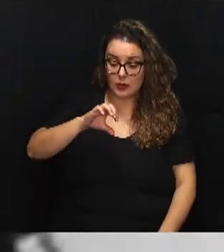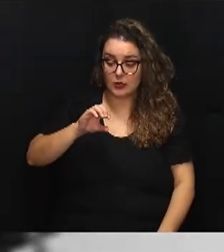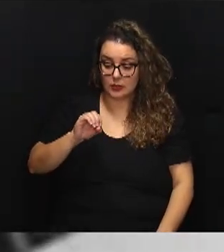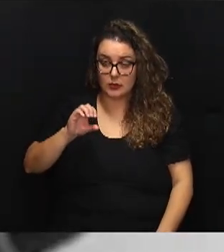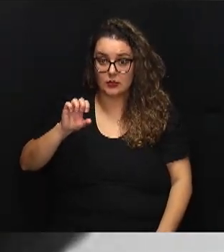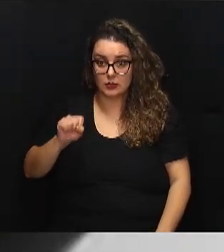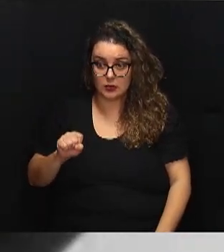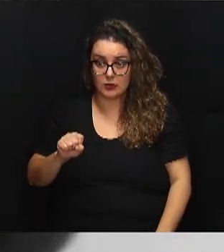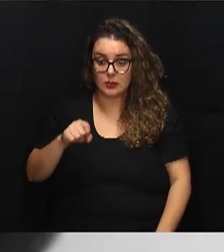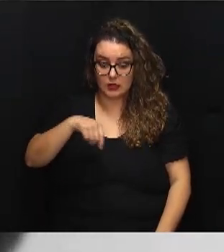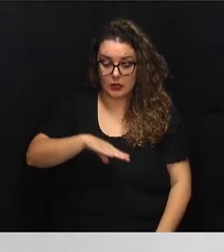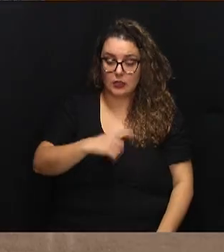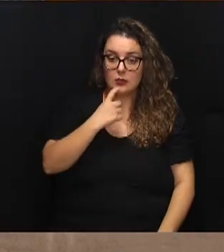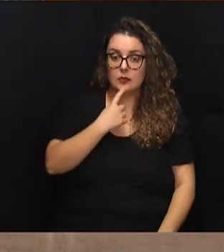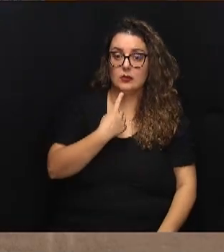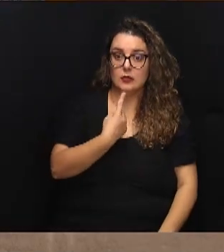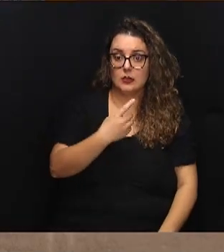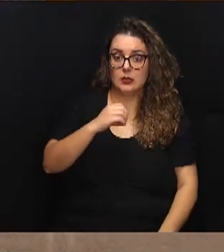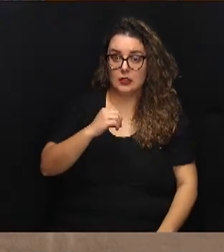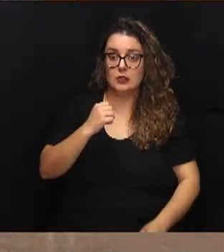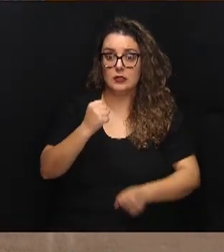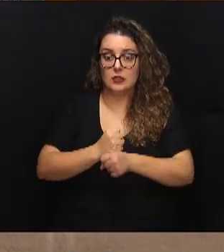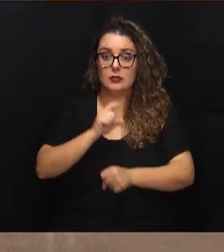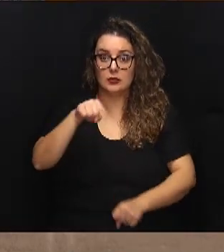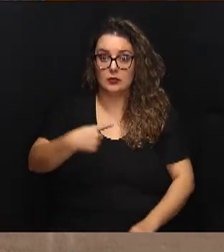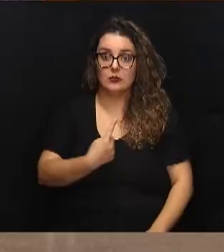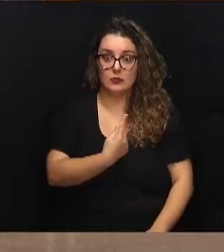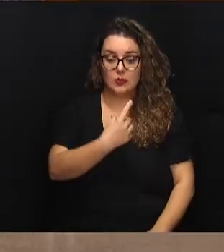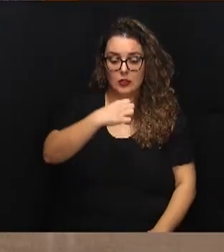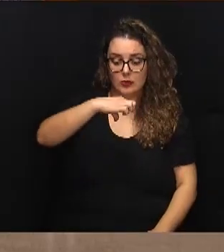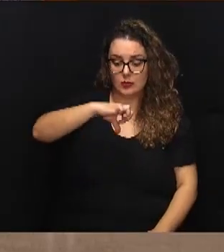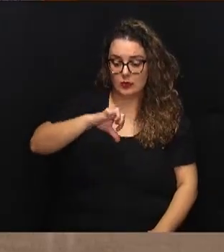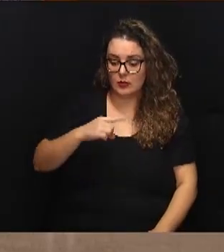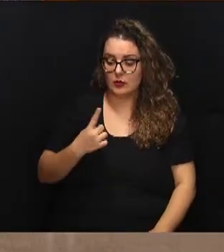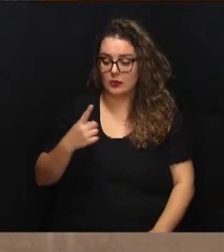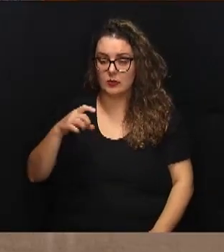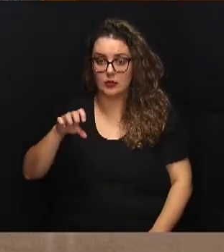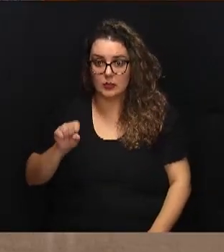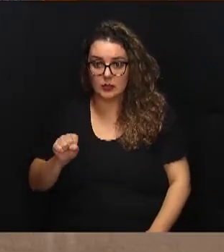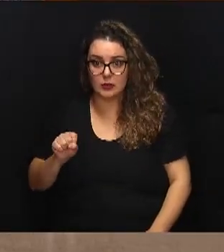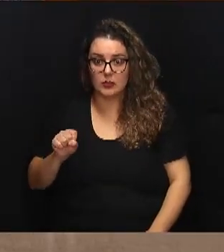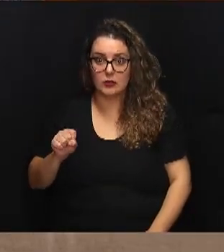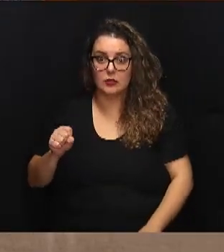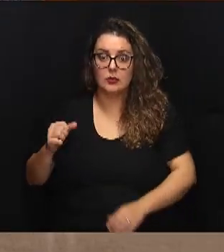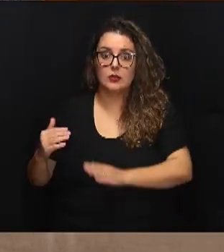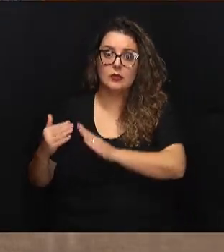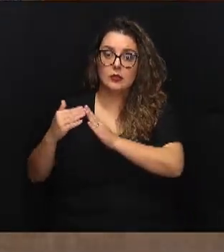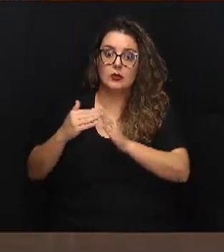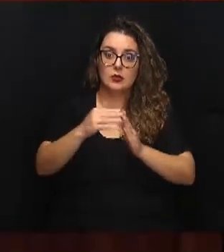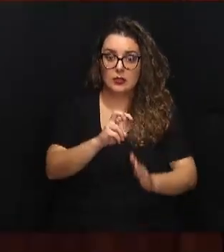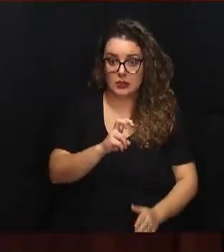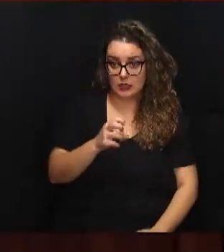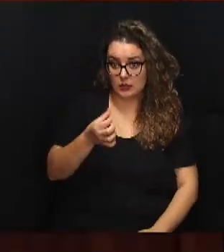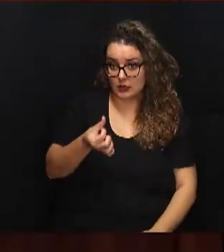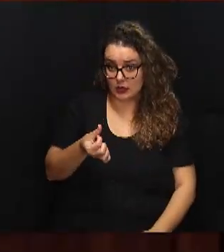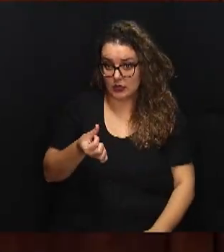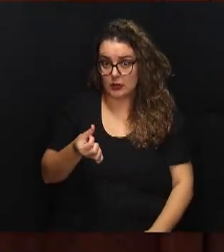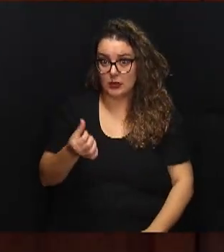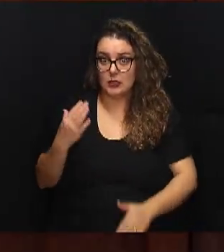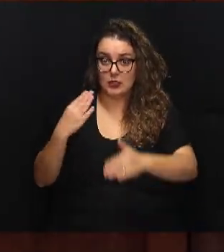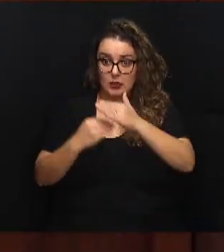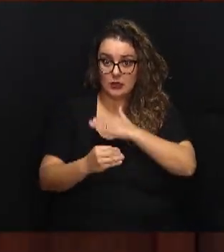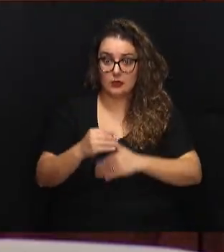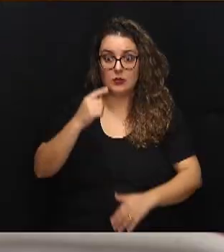10 anos depois, em 1918. Que na época vieram 56 imigrantes japoneses.